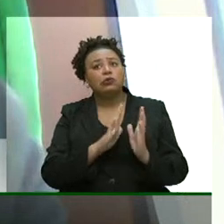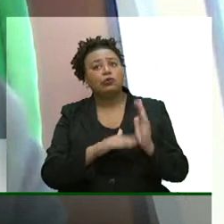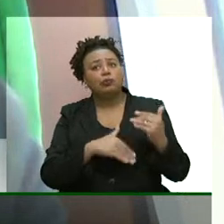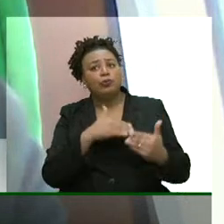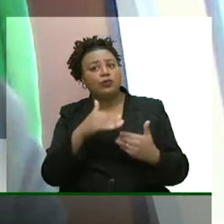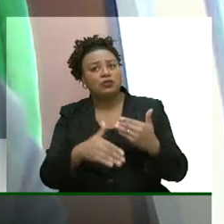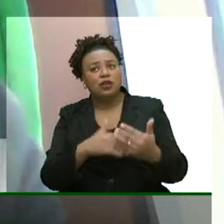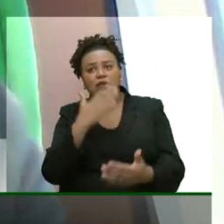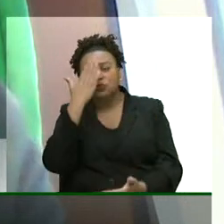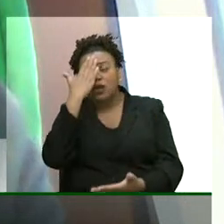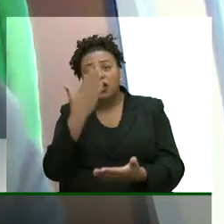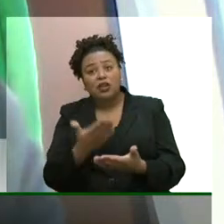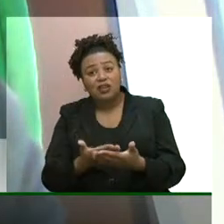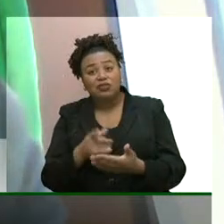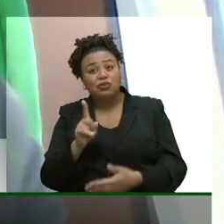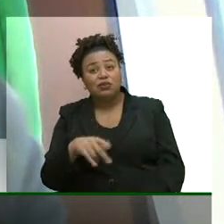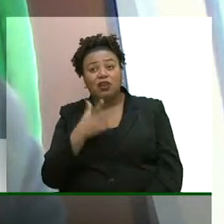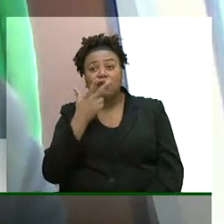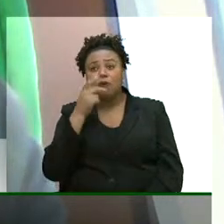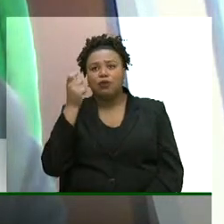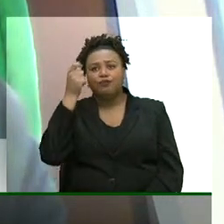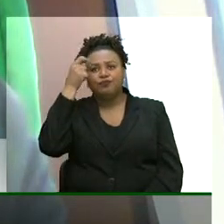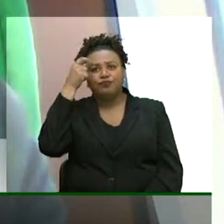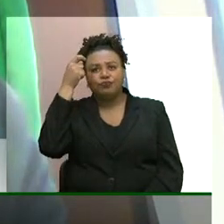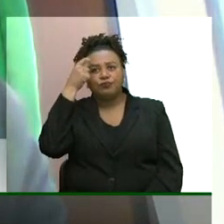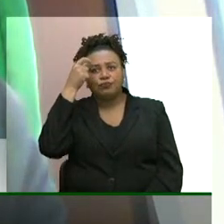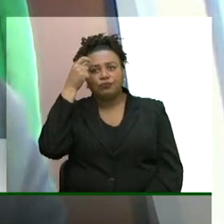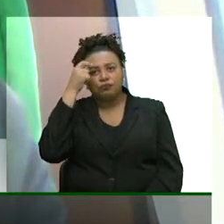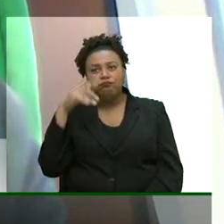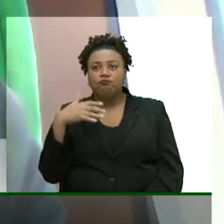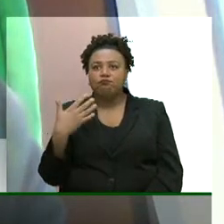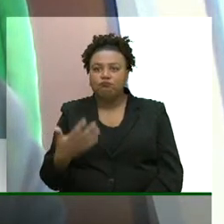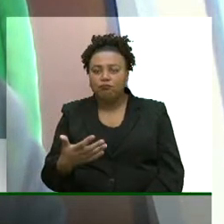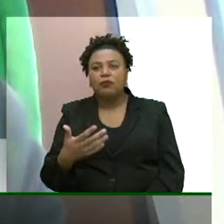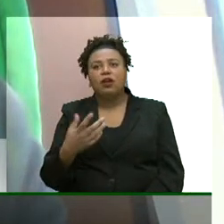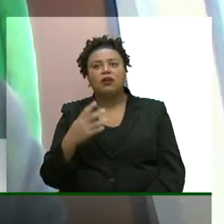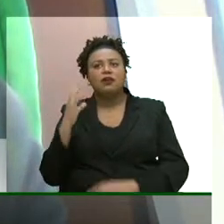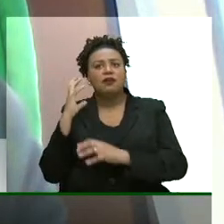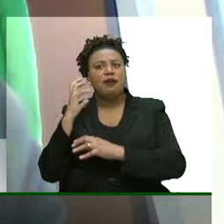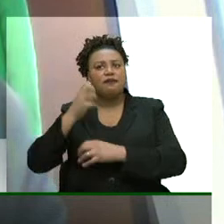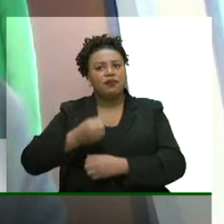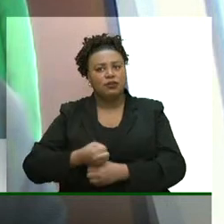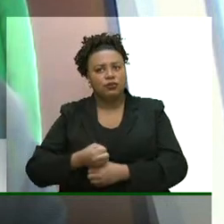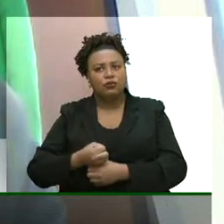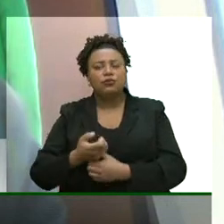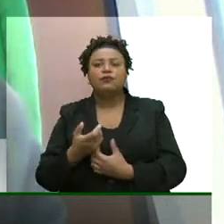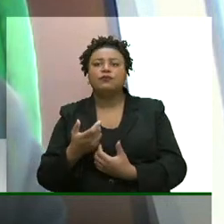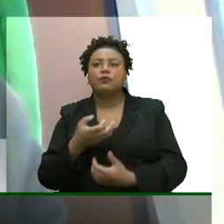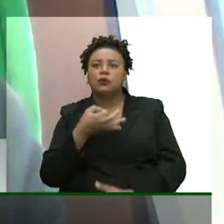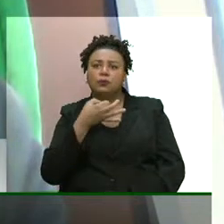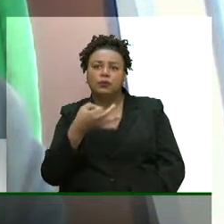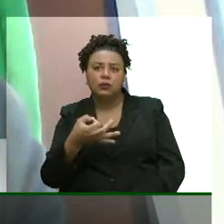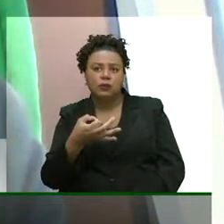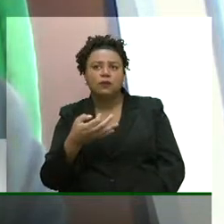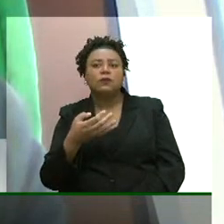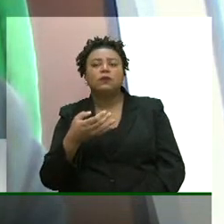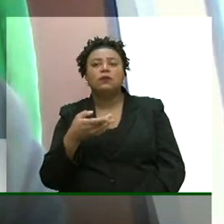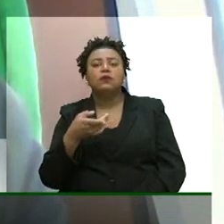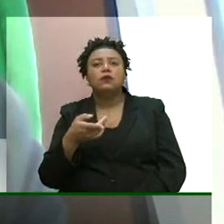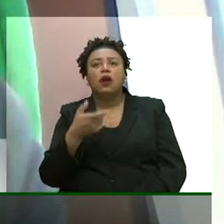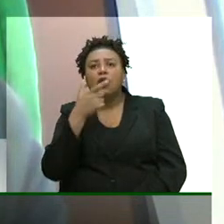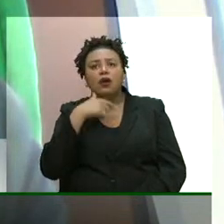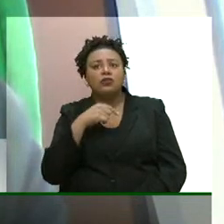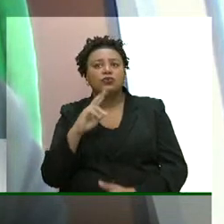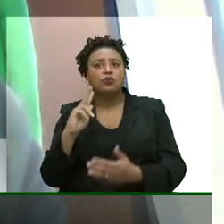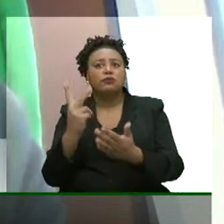eu acredito ter sido um lapso de bom senso e reviu sua posição. Né? Acho que os